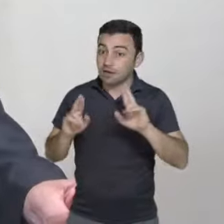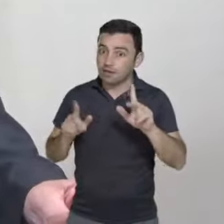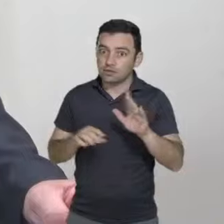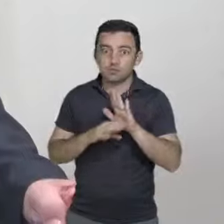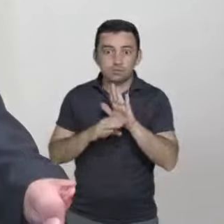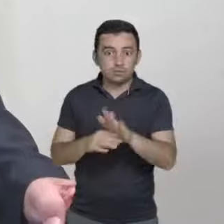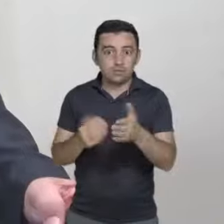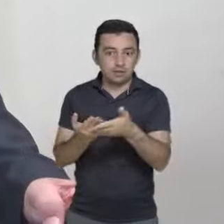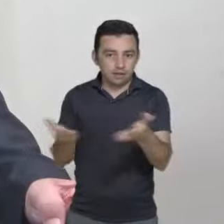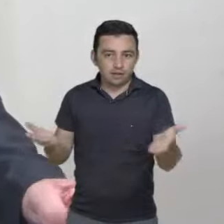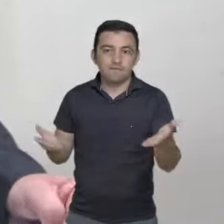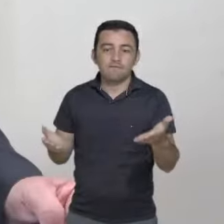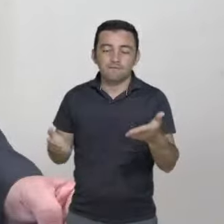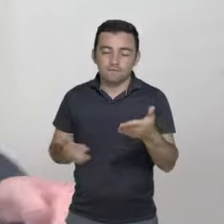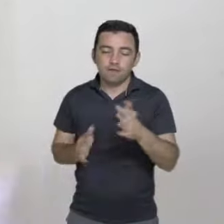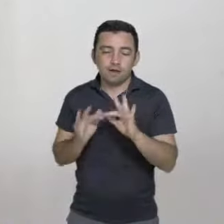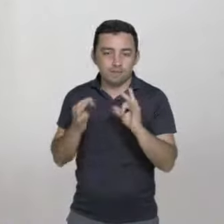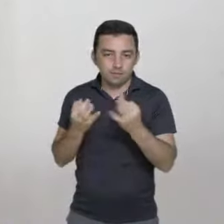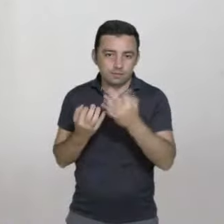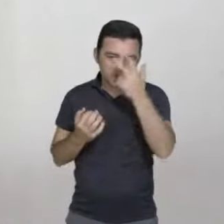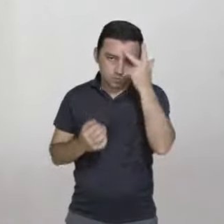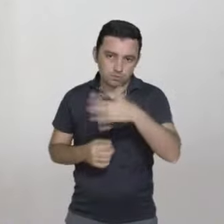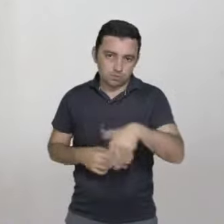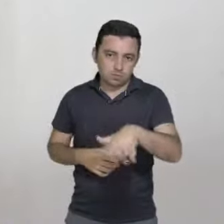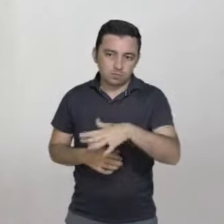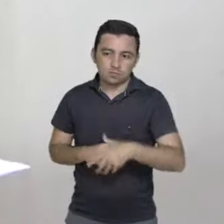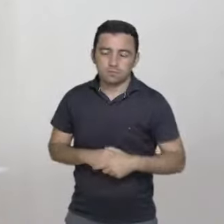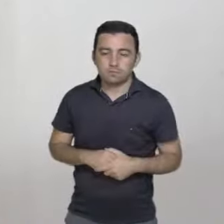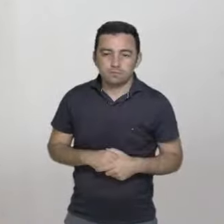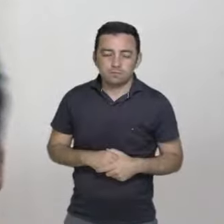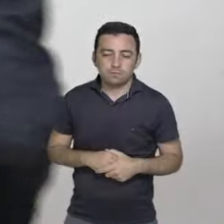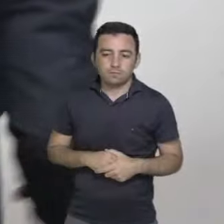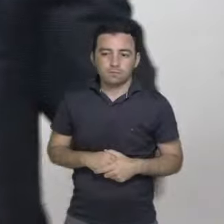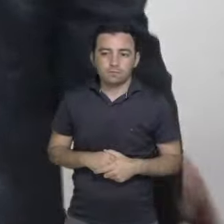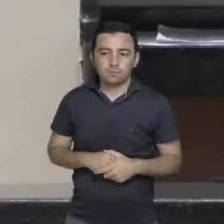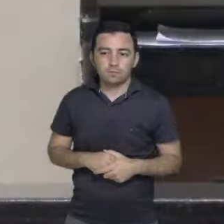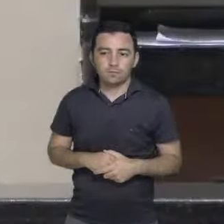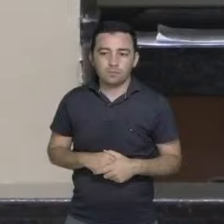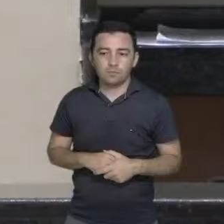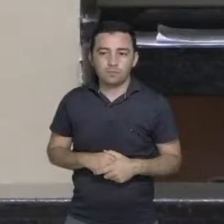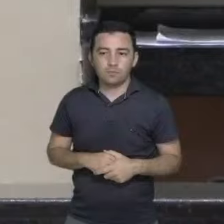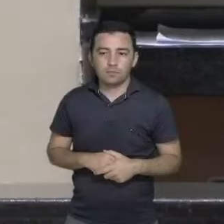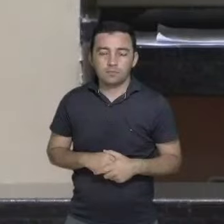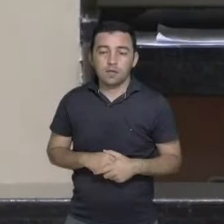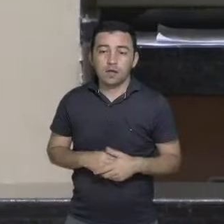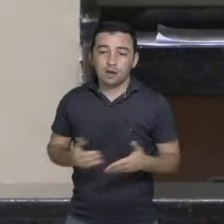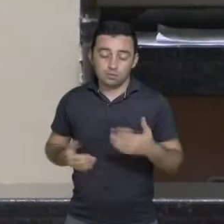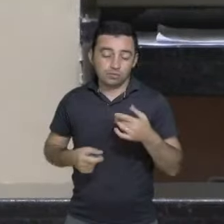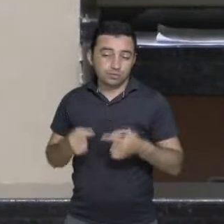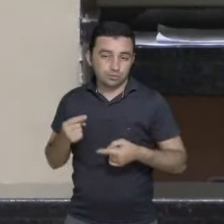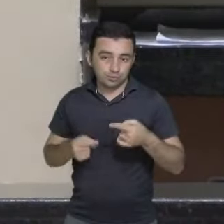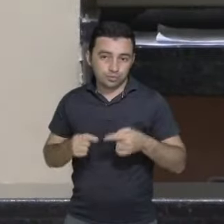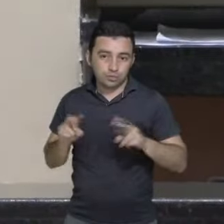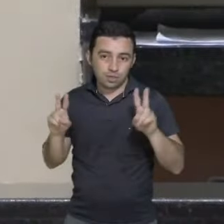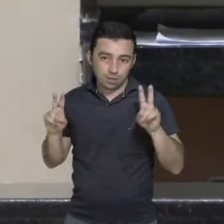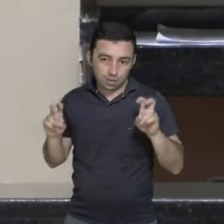caminhada da família e das pessoas. Obrigado, senhor presidente. Ainda pode discutir a matéria com a palavra o deputado Sargento